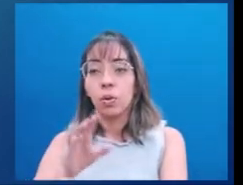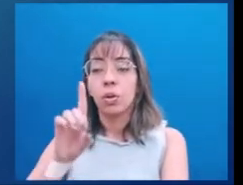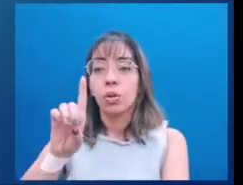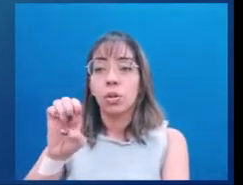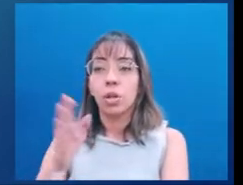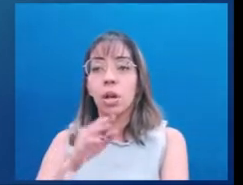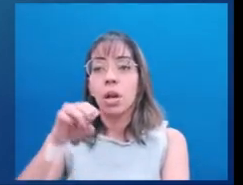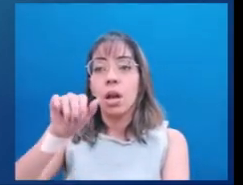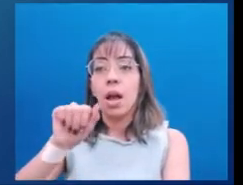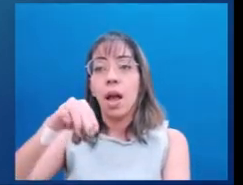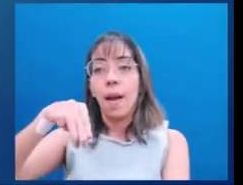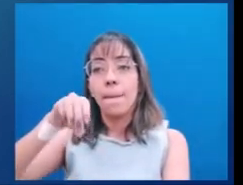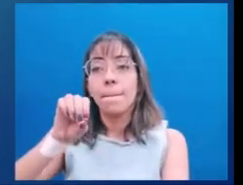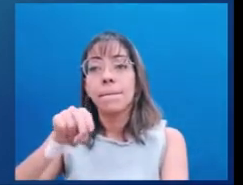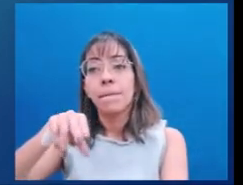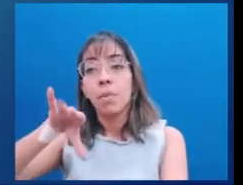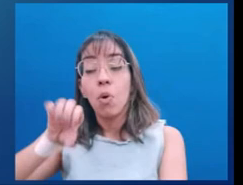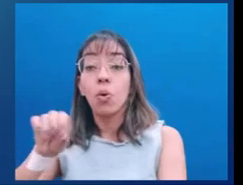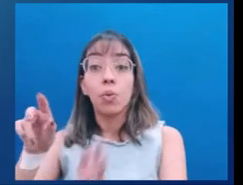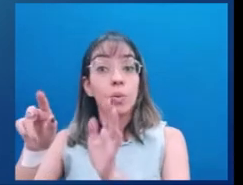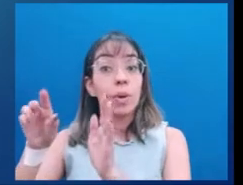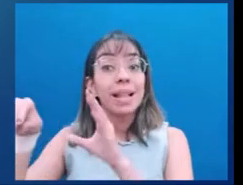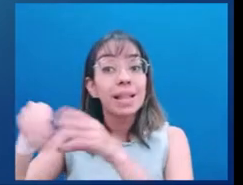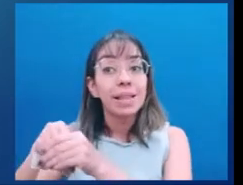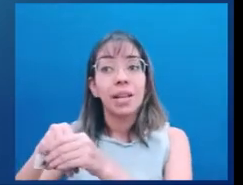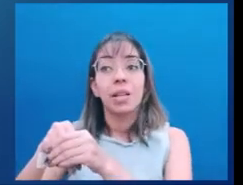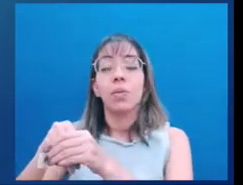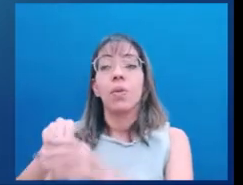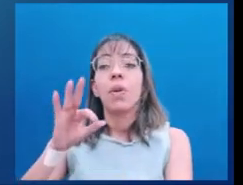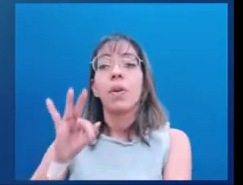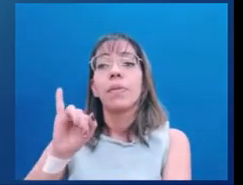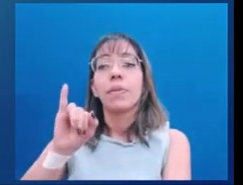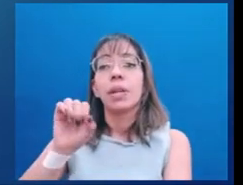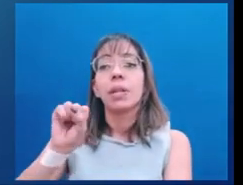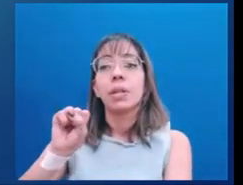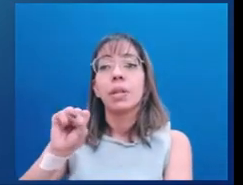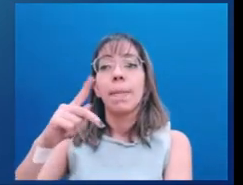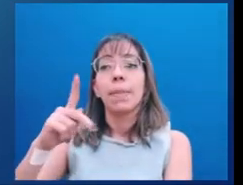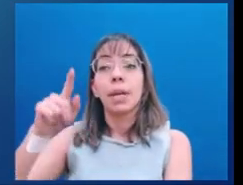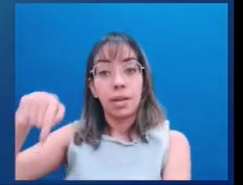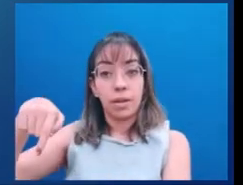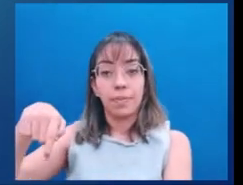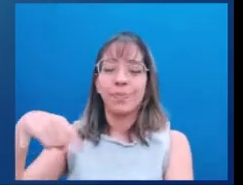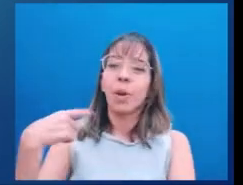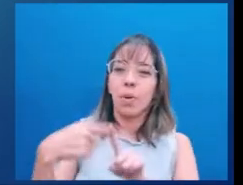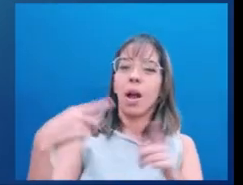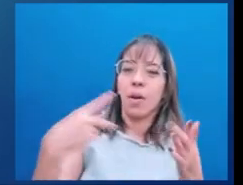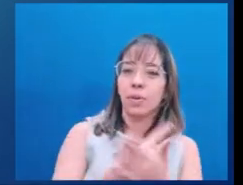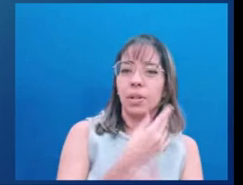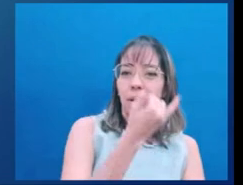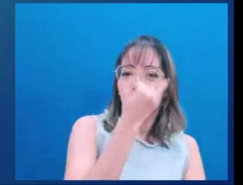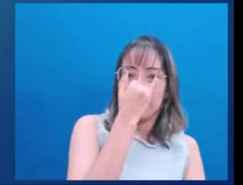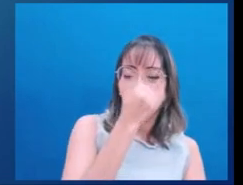características do nitrato de amônio na FISP, Ficha de Informação de Segurança de Produtos Químicos, porque ele foi um produto muito comentado aí